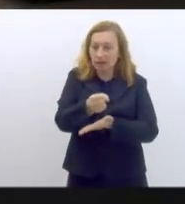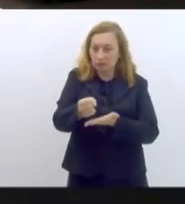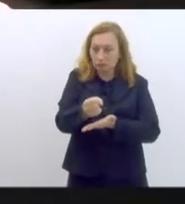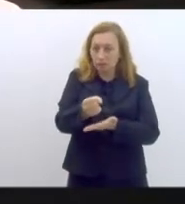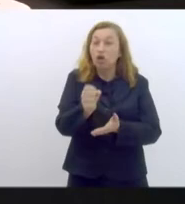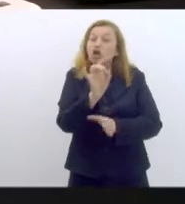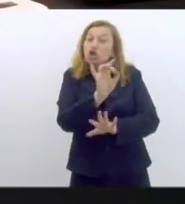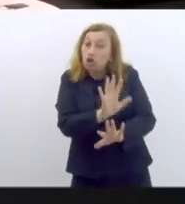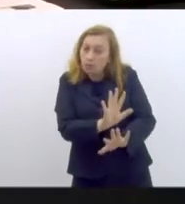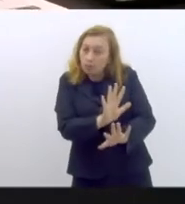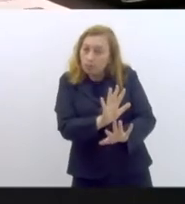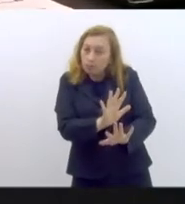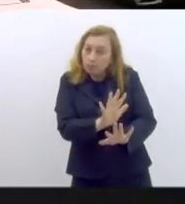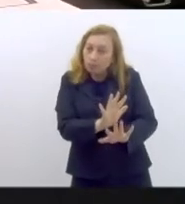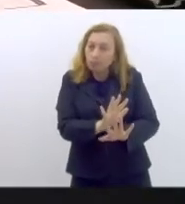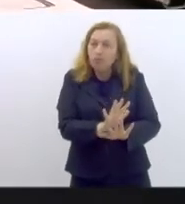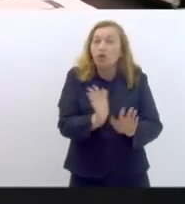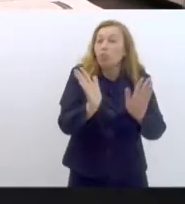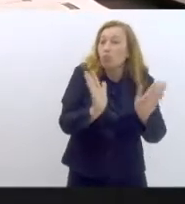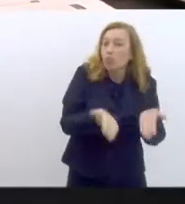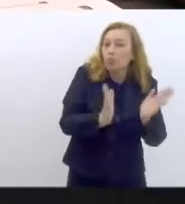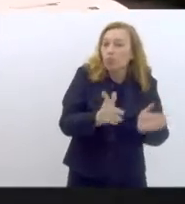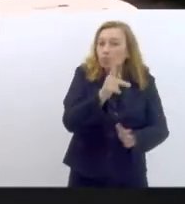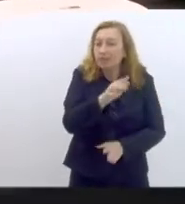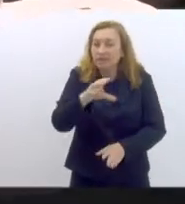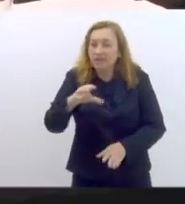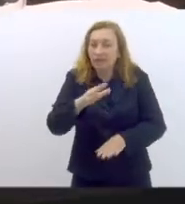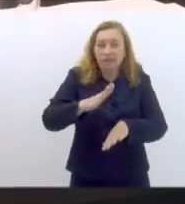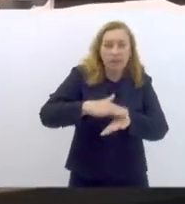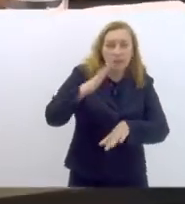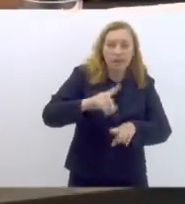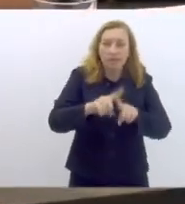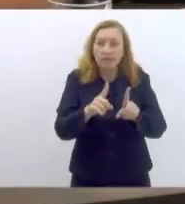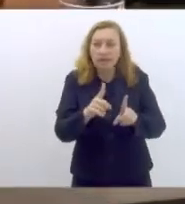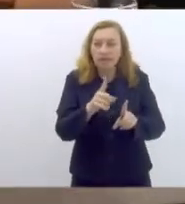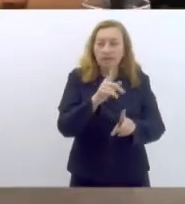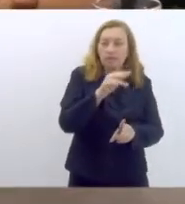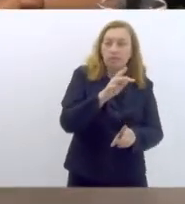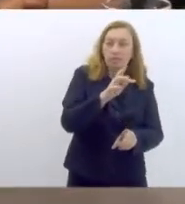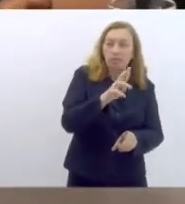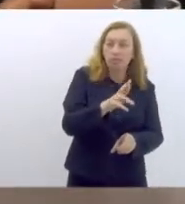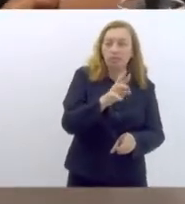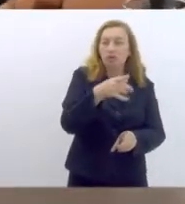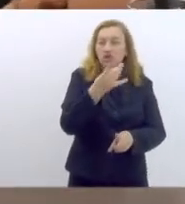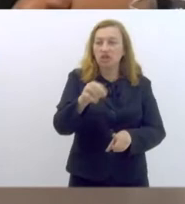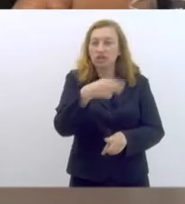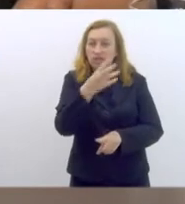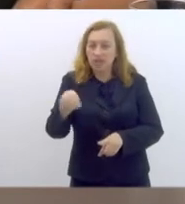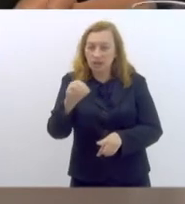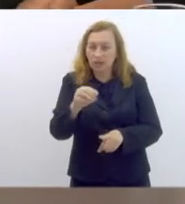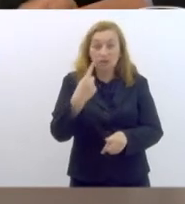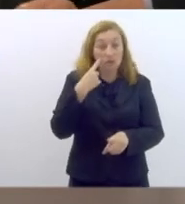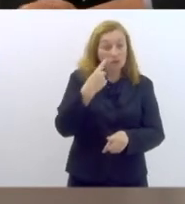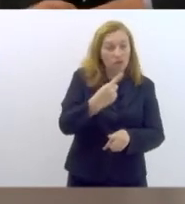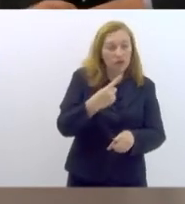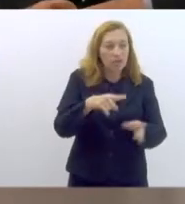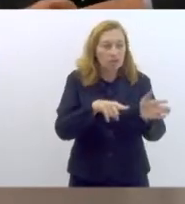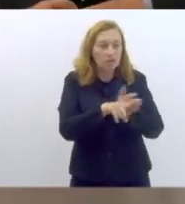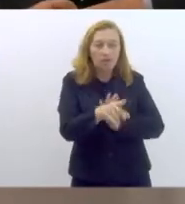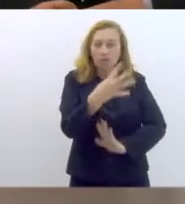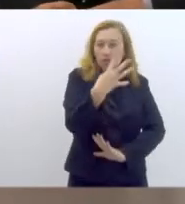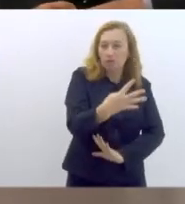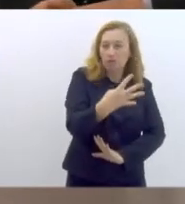Central. Só que hoje o IPCA está bem alto, mas a projeção, se olharem aí na resposta da pergunta 4, tem a tabela embaixo,